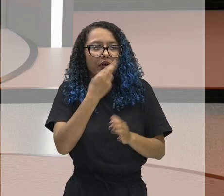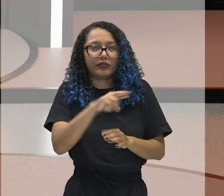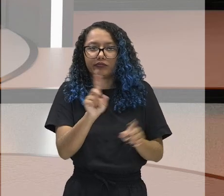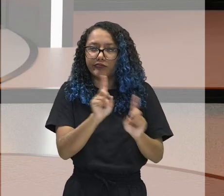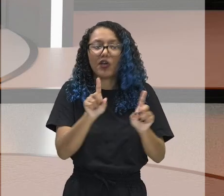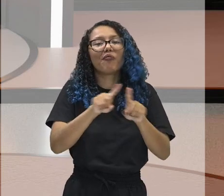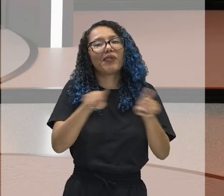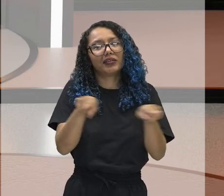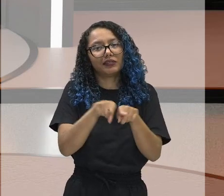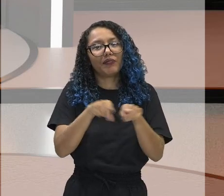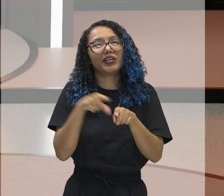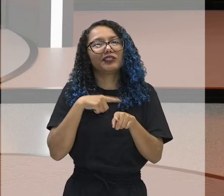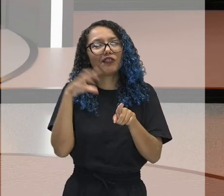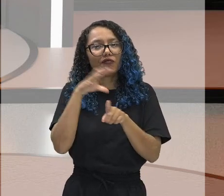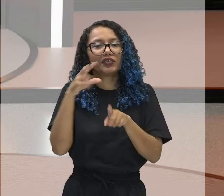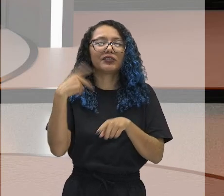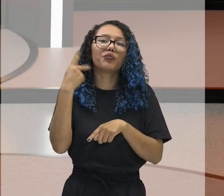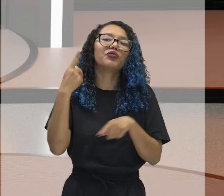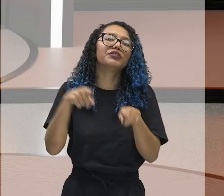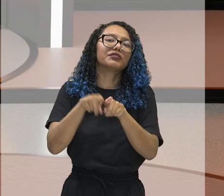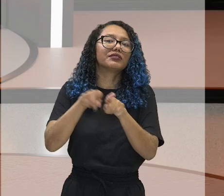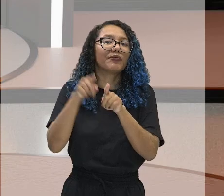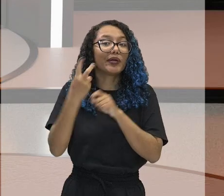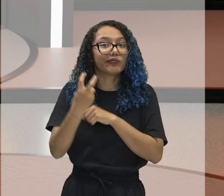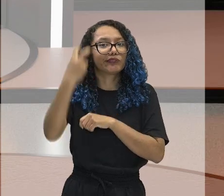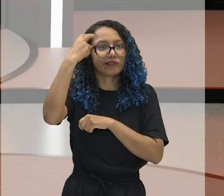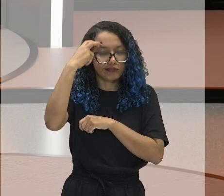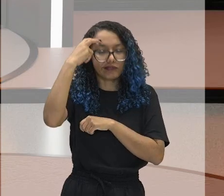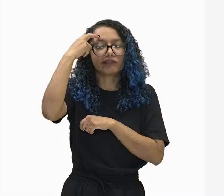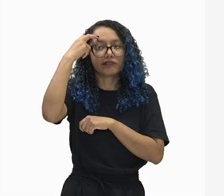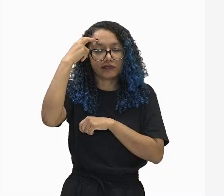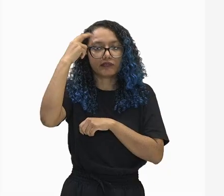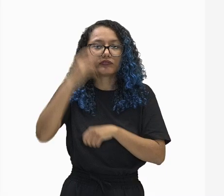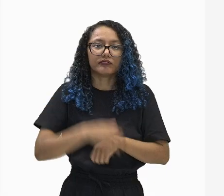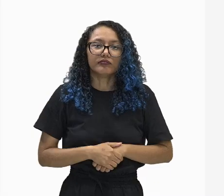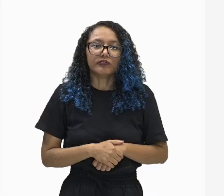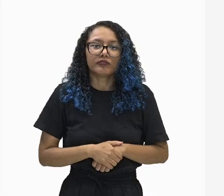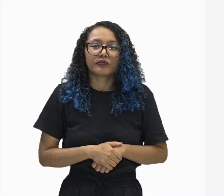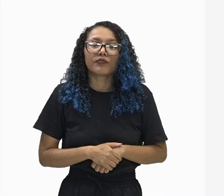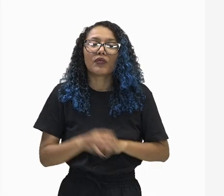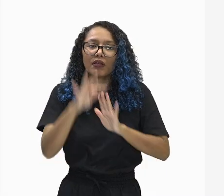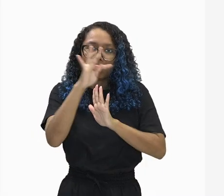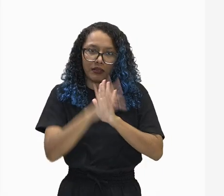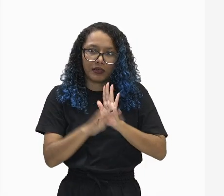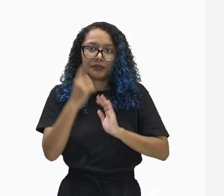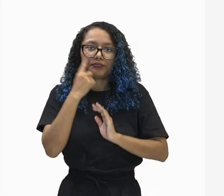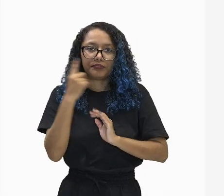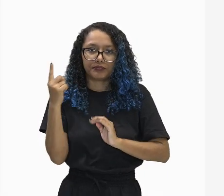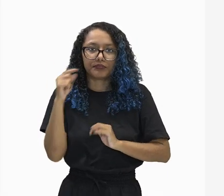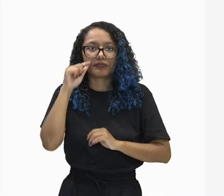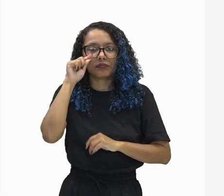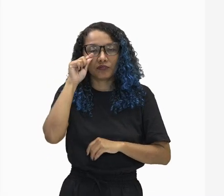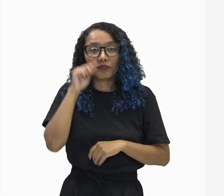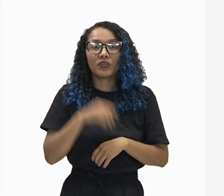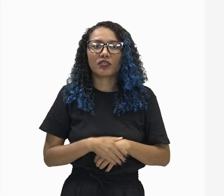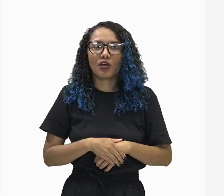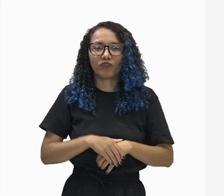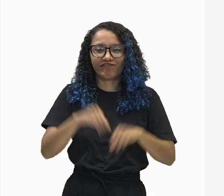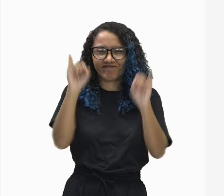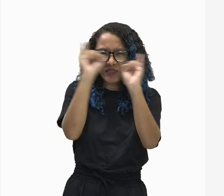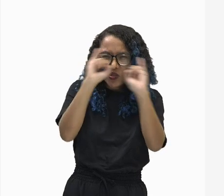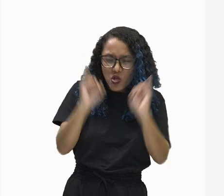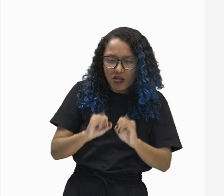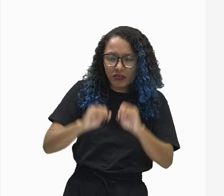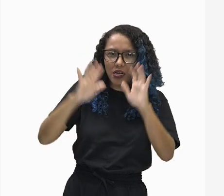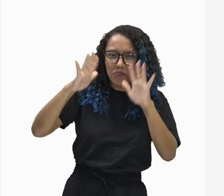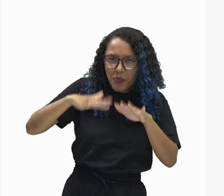questão política e de ordem cultural. Ok, gente? Vamos ao texto. A idolatria e criação